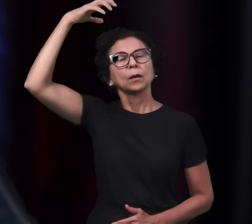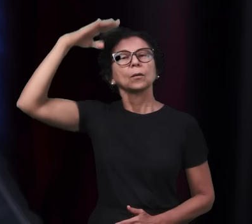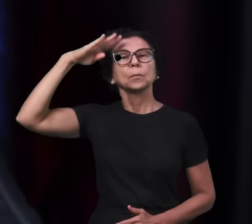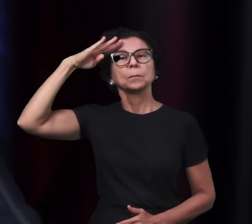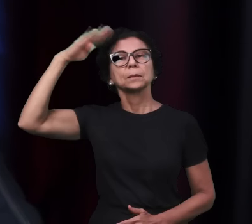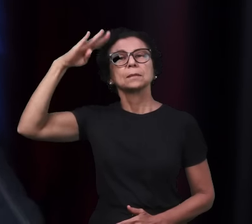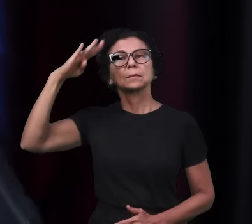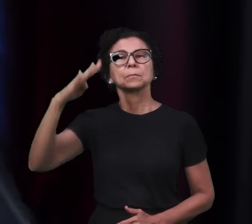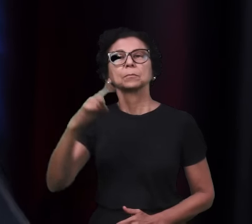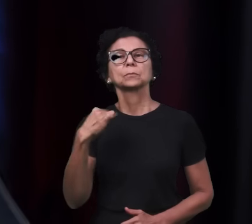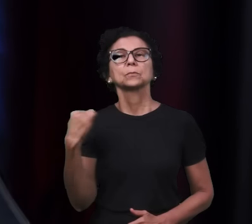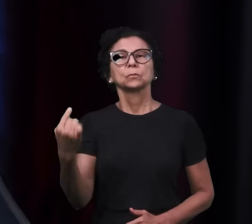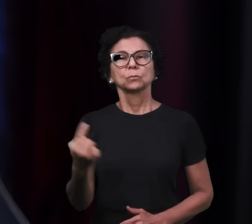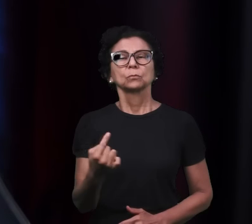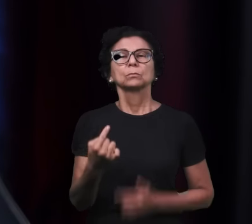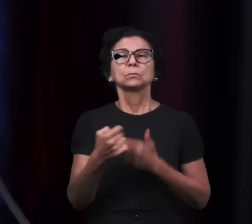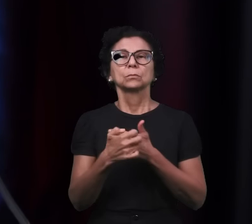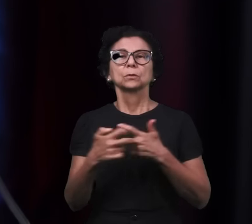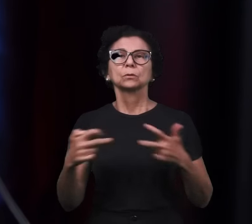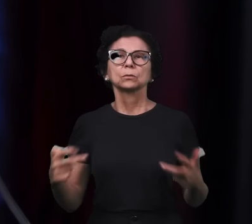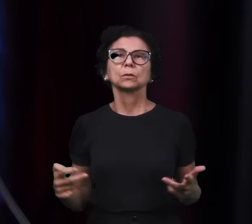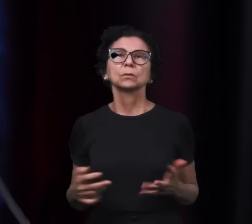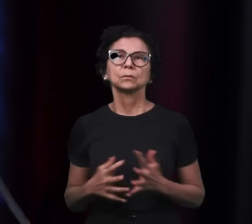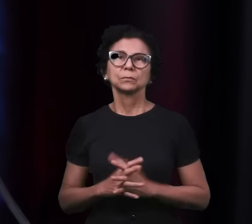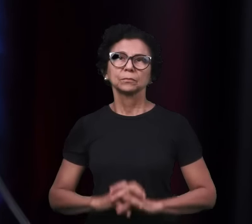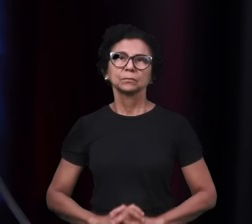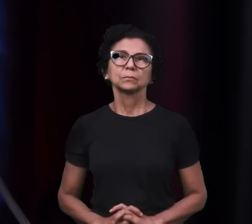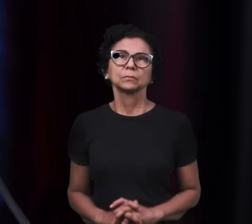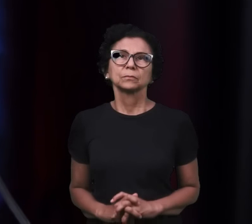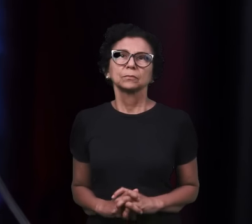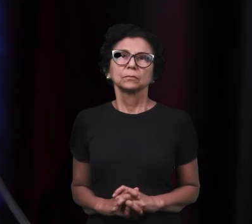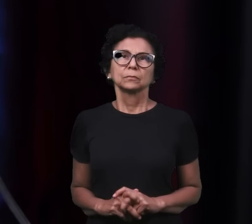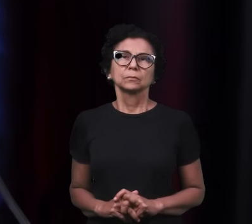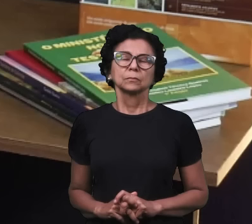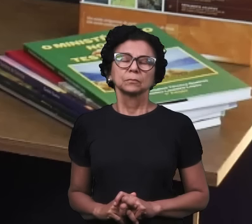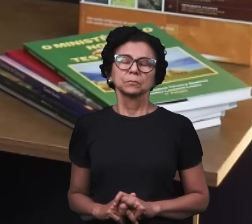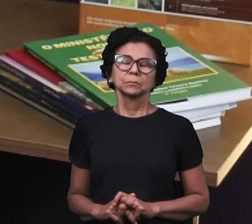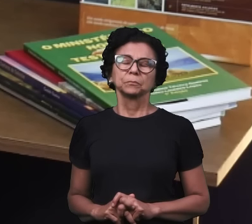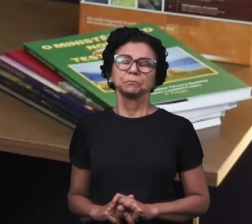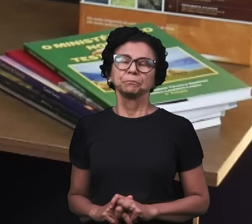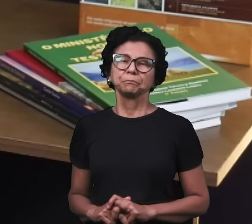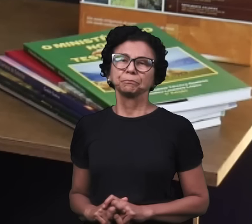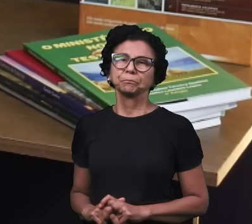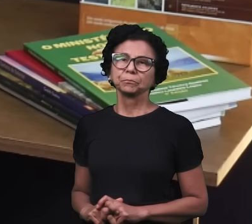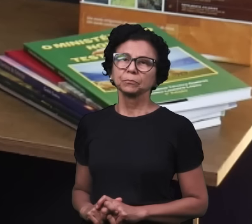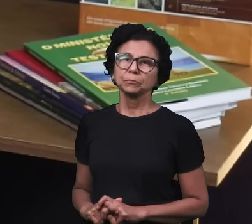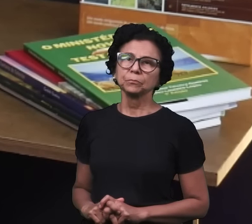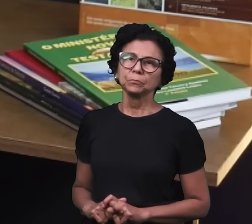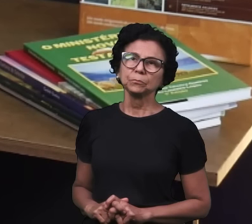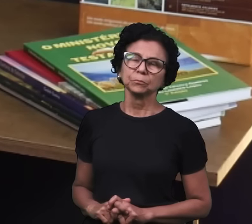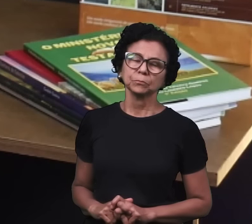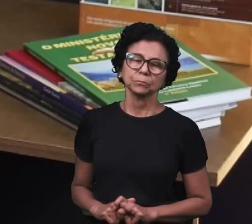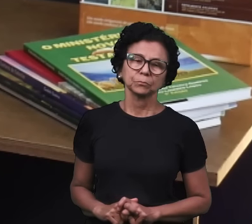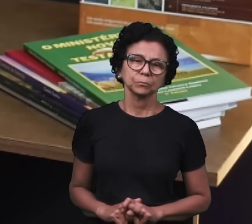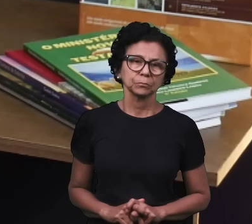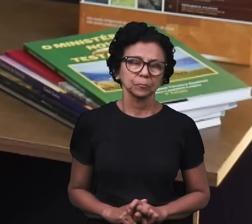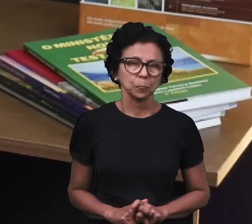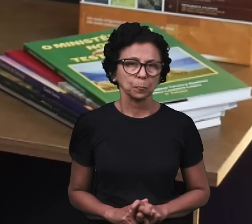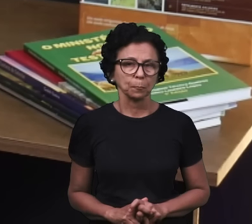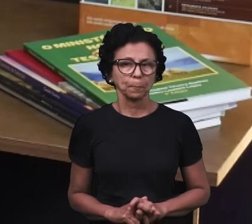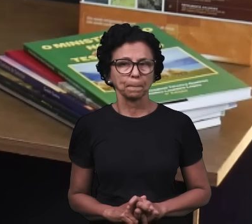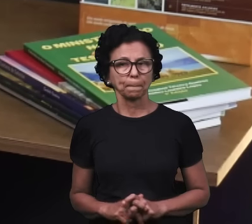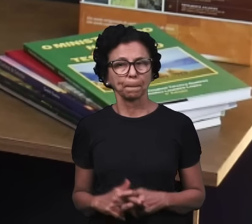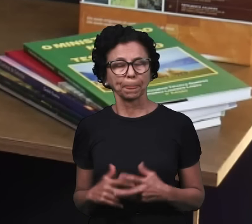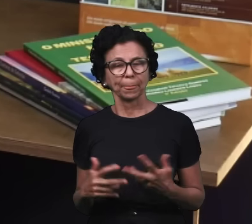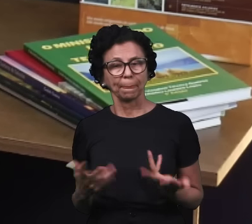todas as coisas. Por isso, um reino sacerdotal. É importante isso porque a igreja ela tem que